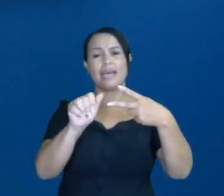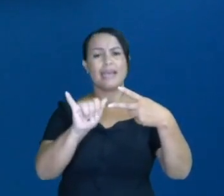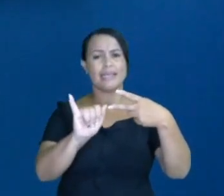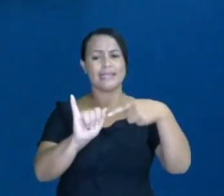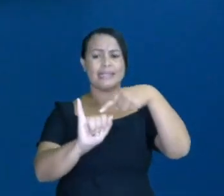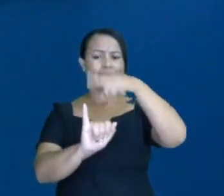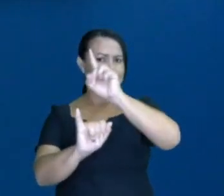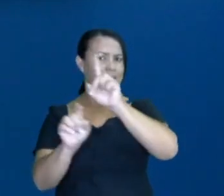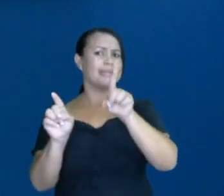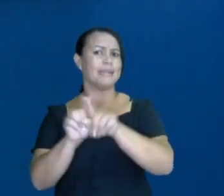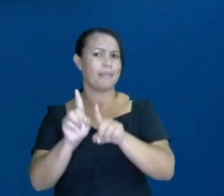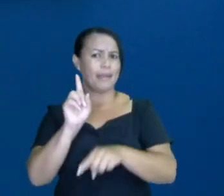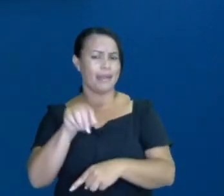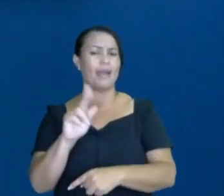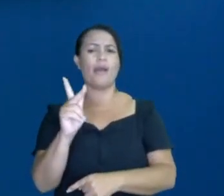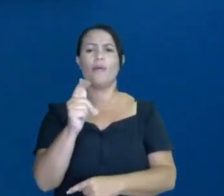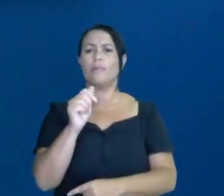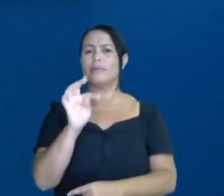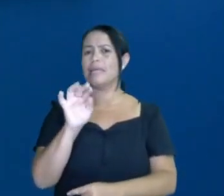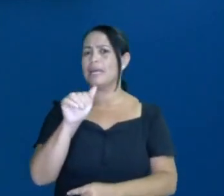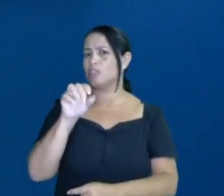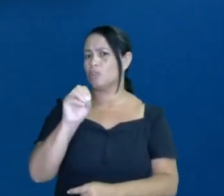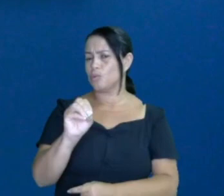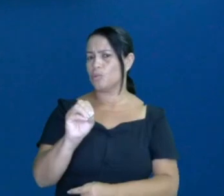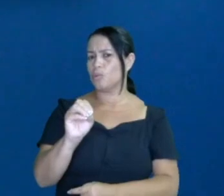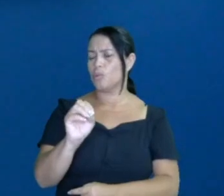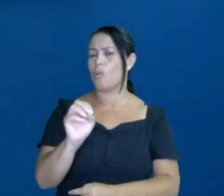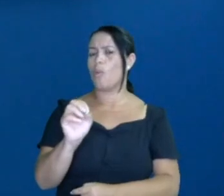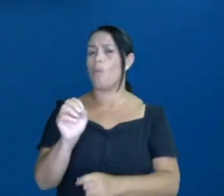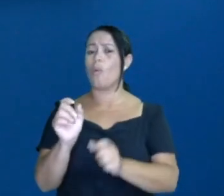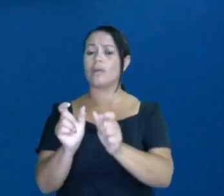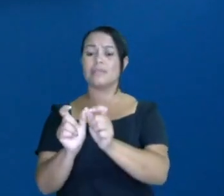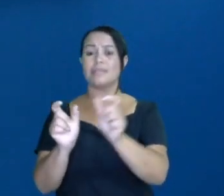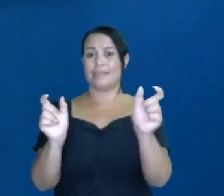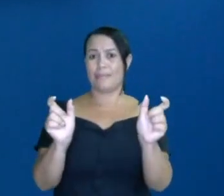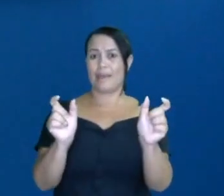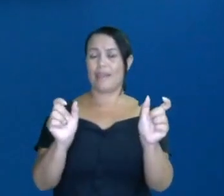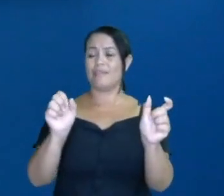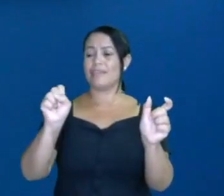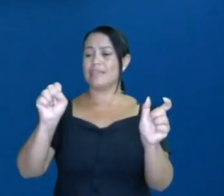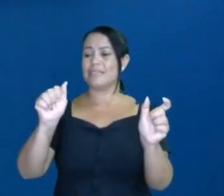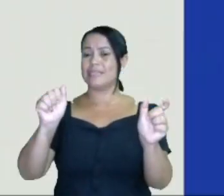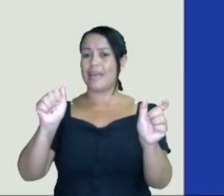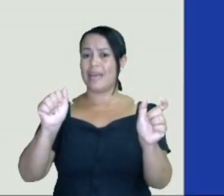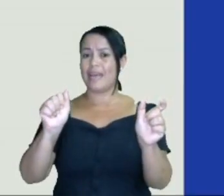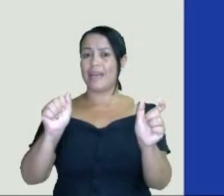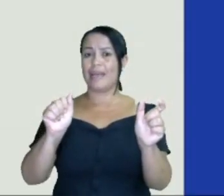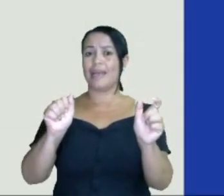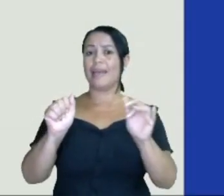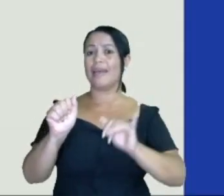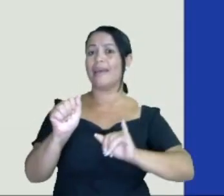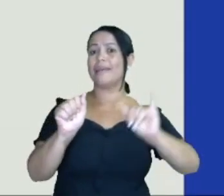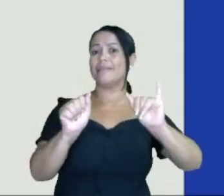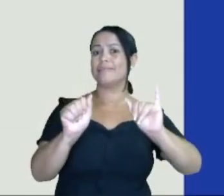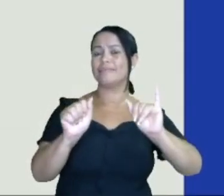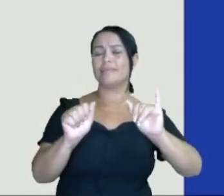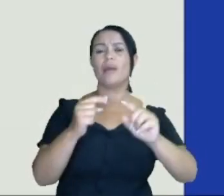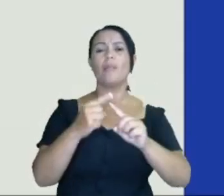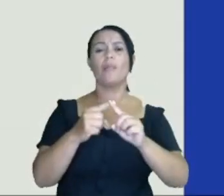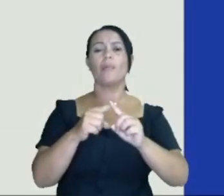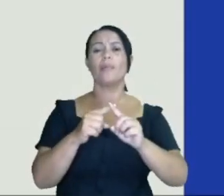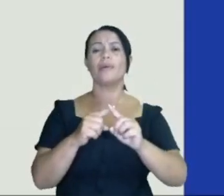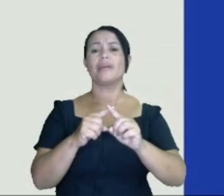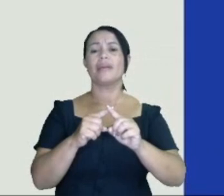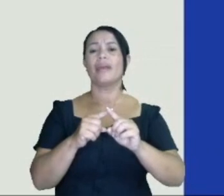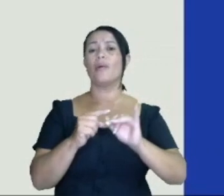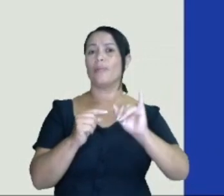Sair também é um hiato. Quando a gente separa, fica sa-i. Se acentua-se, porque o i é